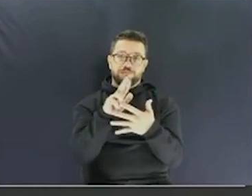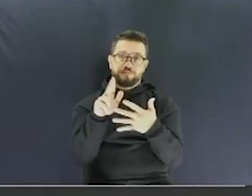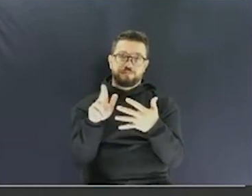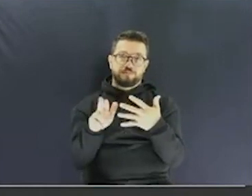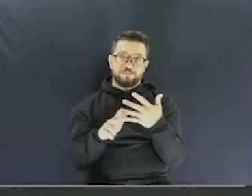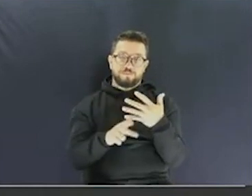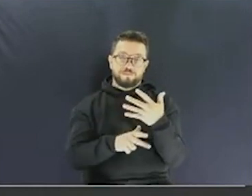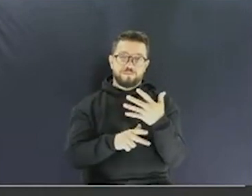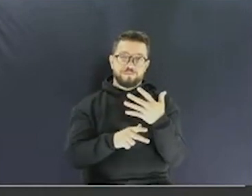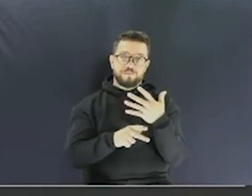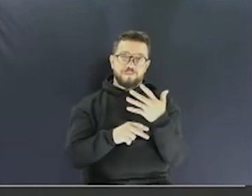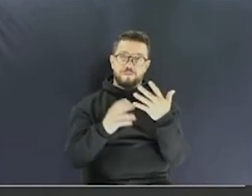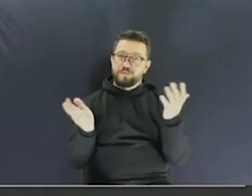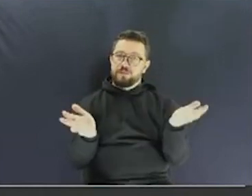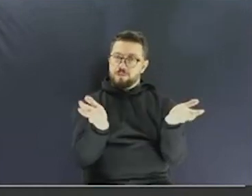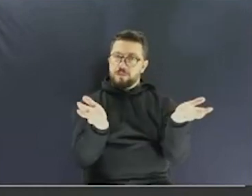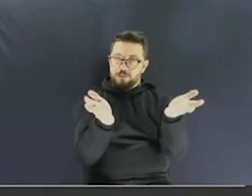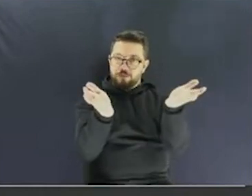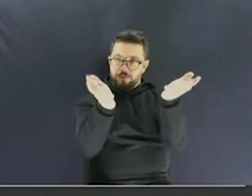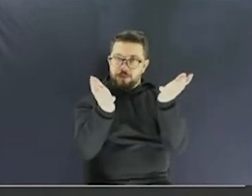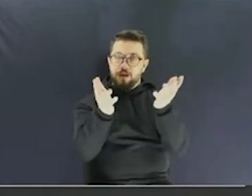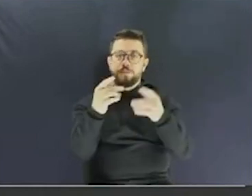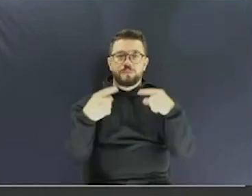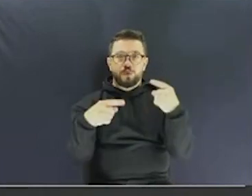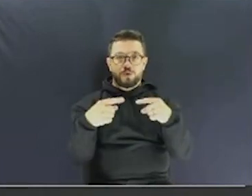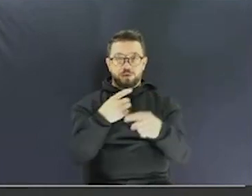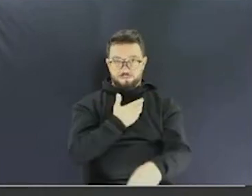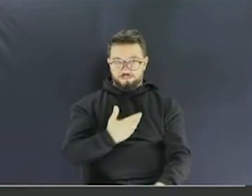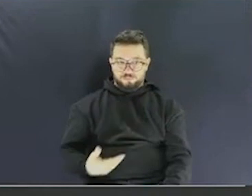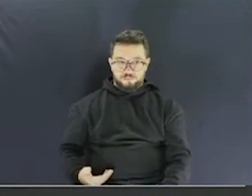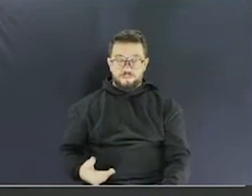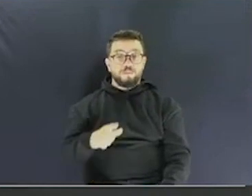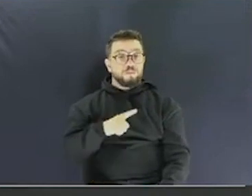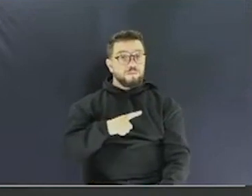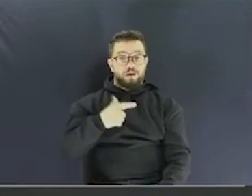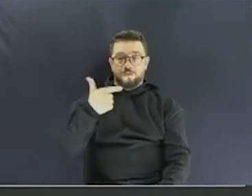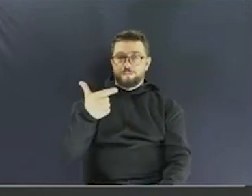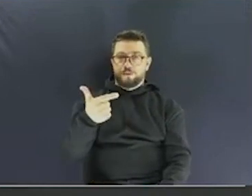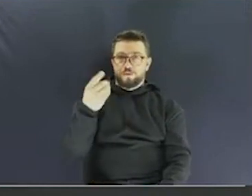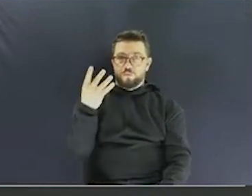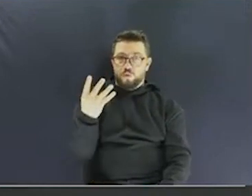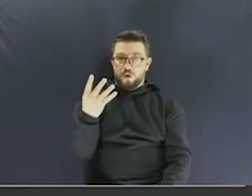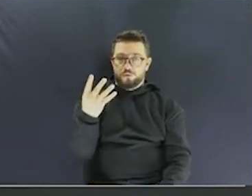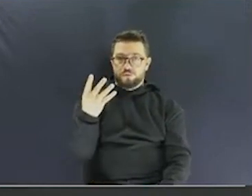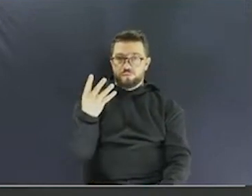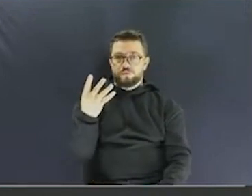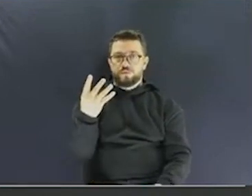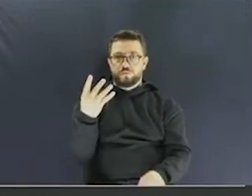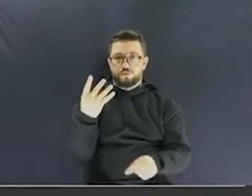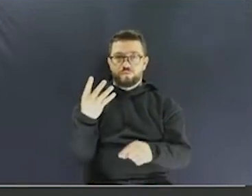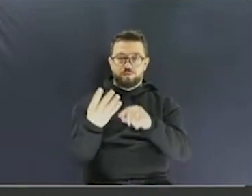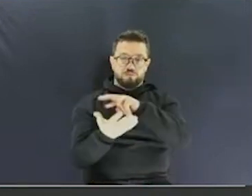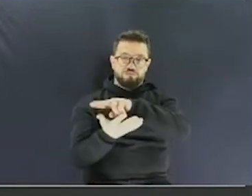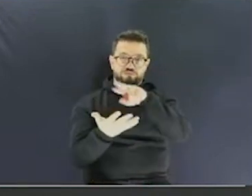de aprimoramento das políticas públicas, nós temos 24 serviços ou produtos relacionados, todos esses que estão